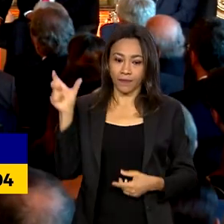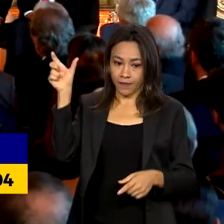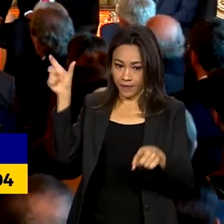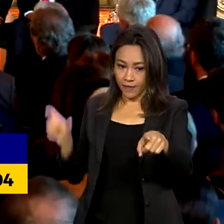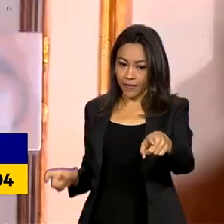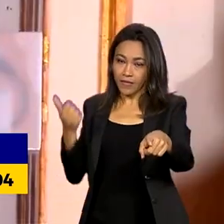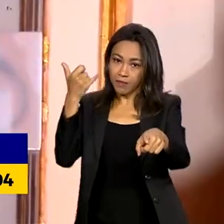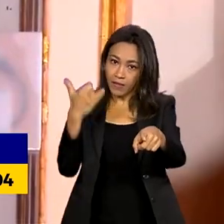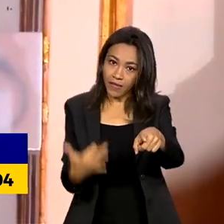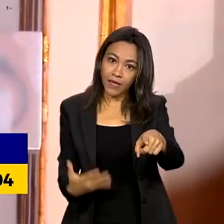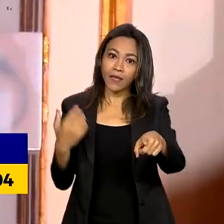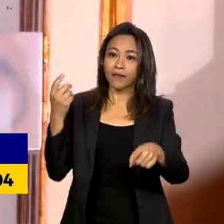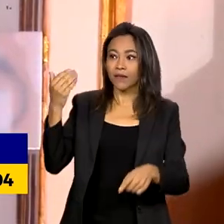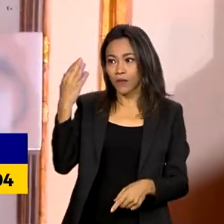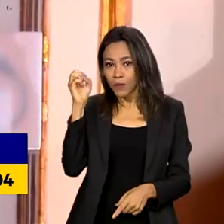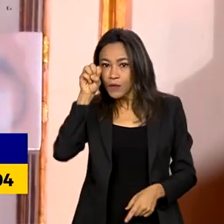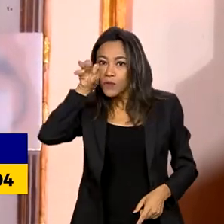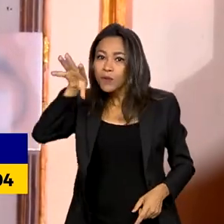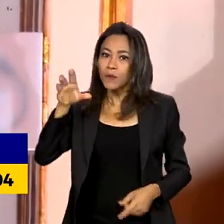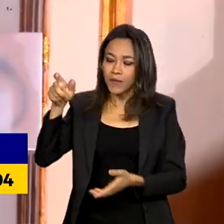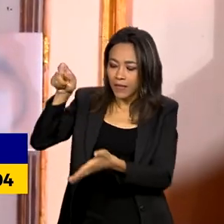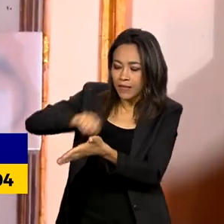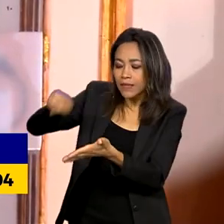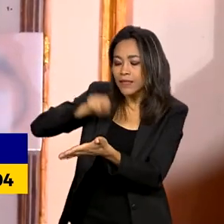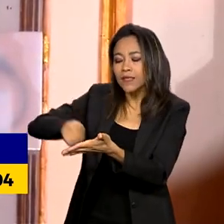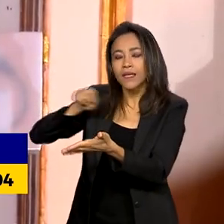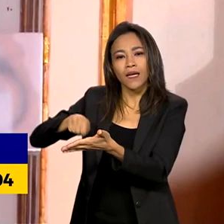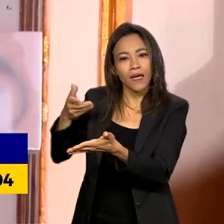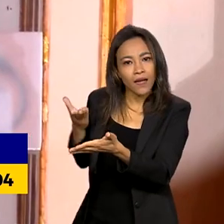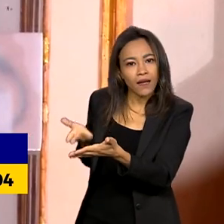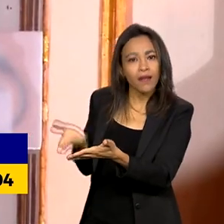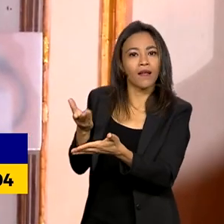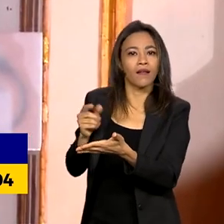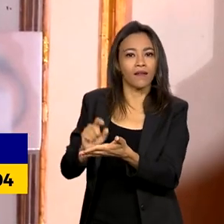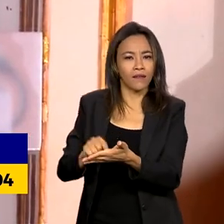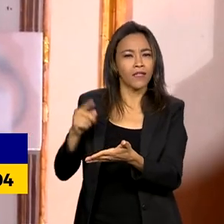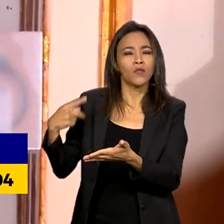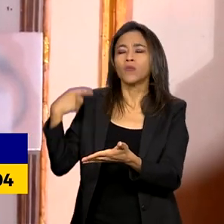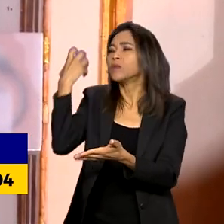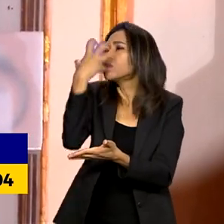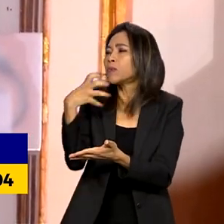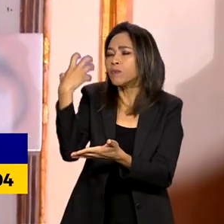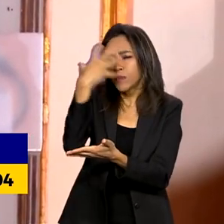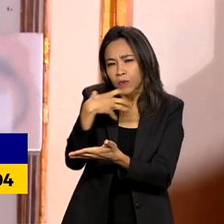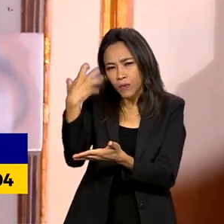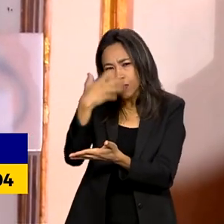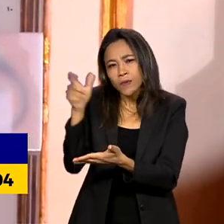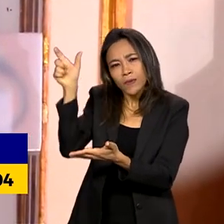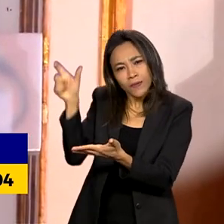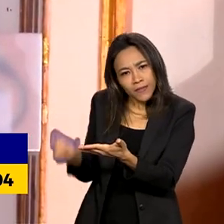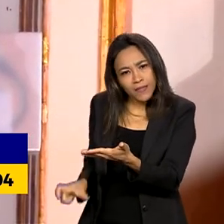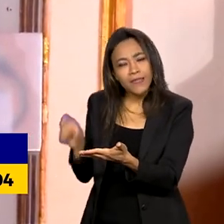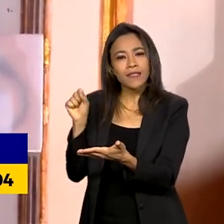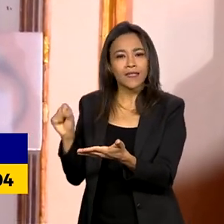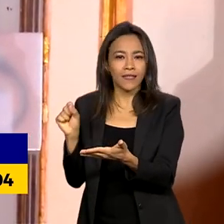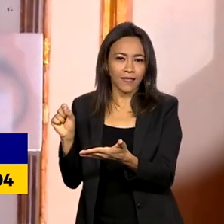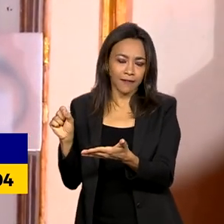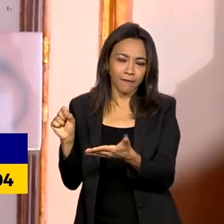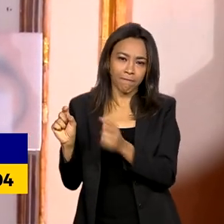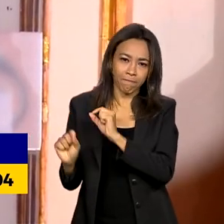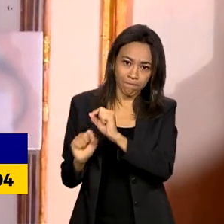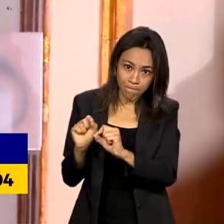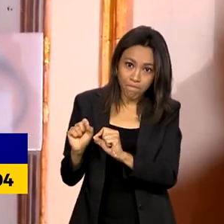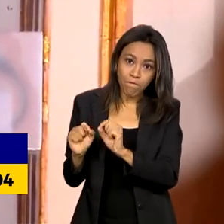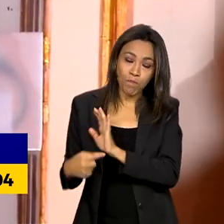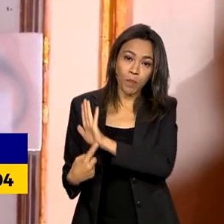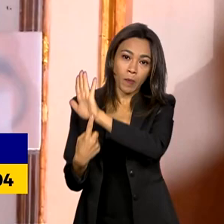dá voz ao que escreve, erguendo as suas peças musicais para um universo literário de representações da